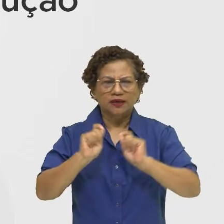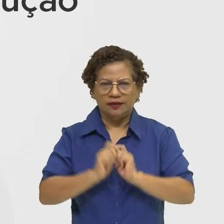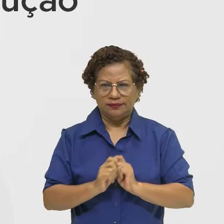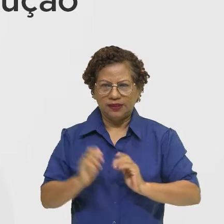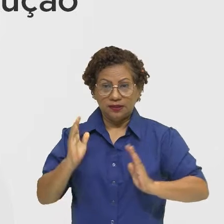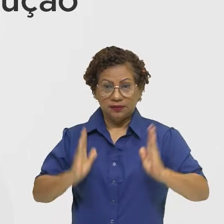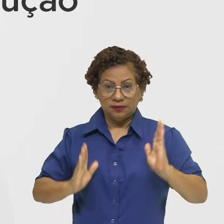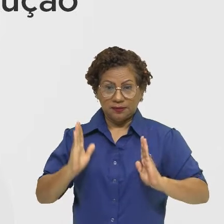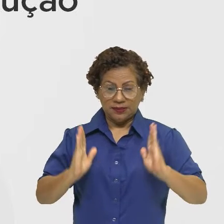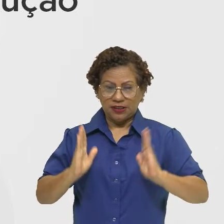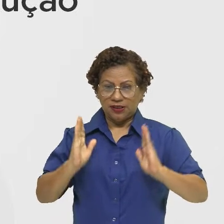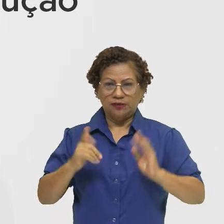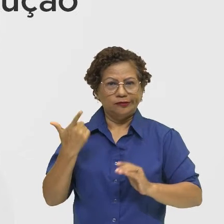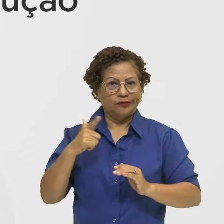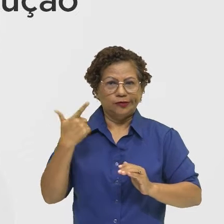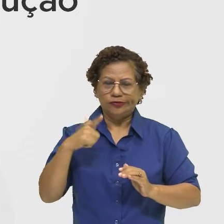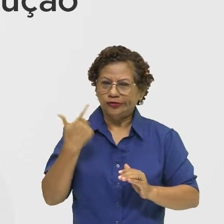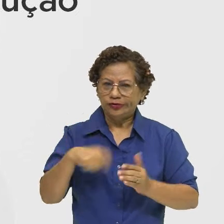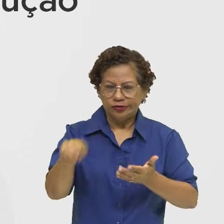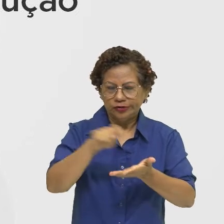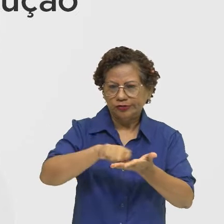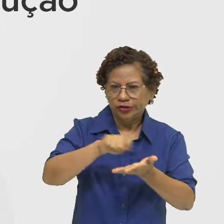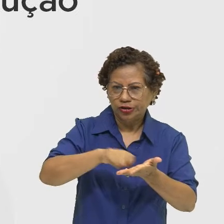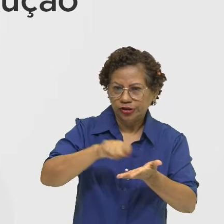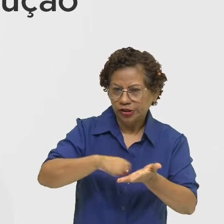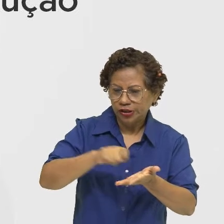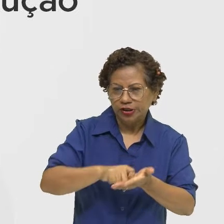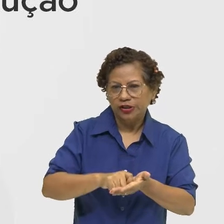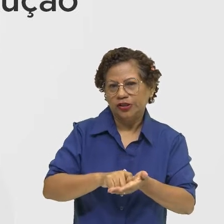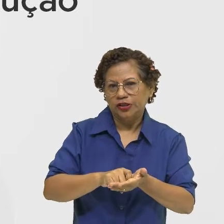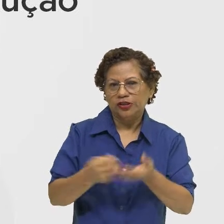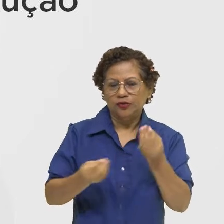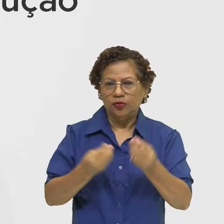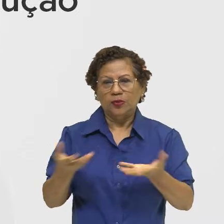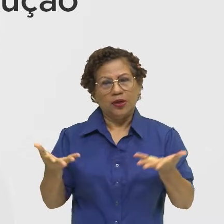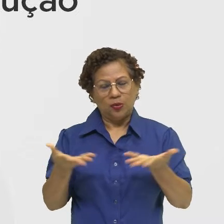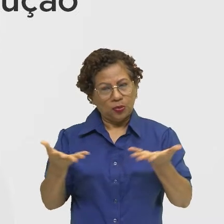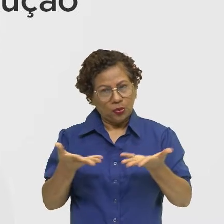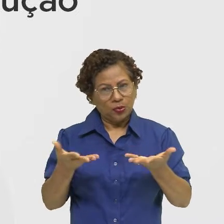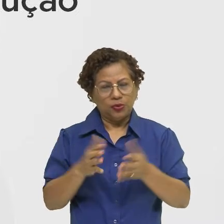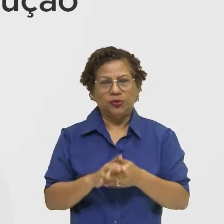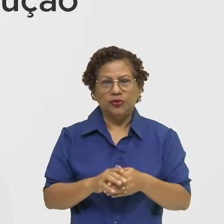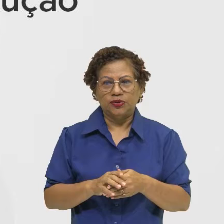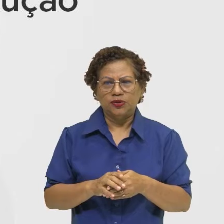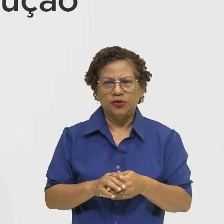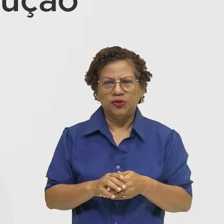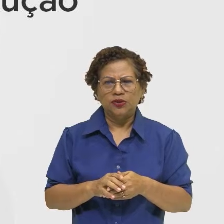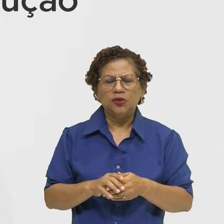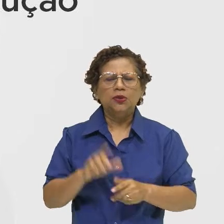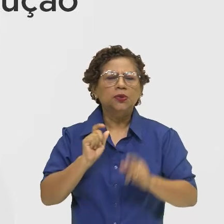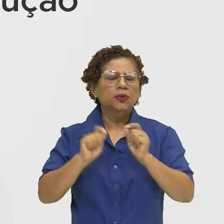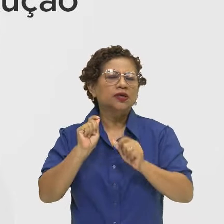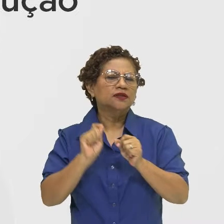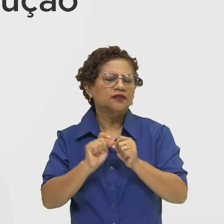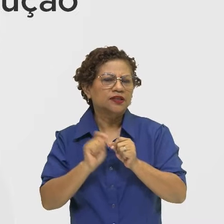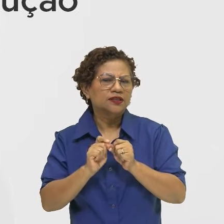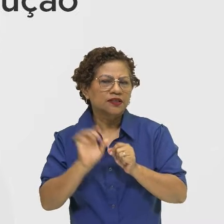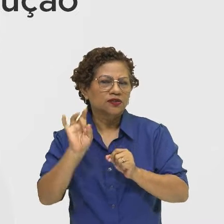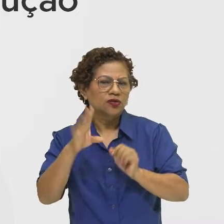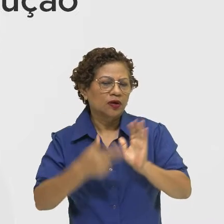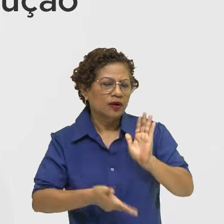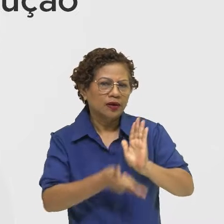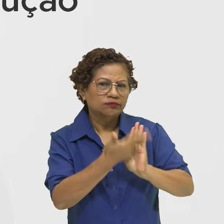não existia a escrita conforme que nós temos hoje. Era feito o quê? Através de desenhos,